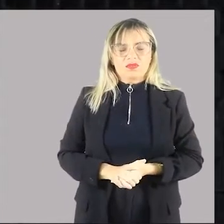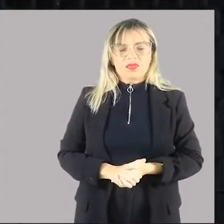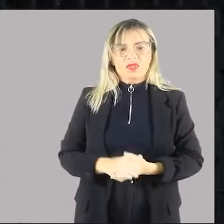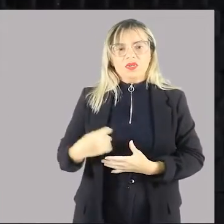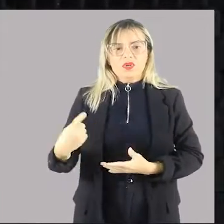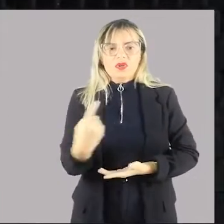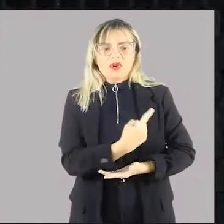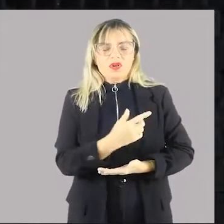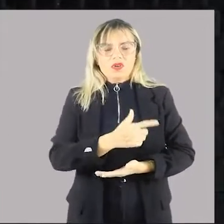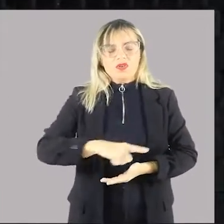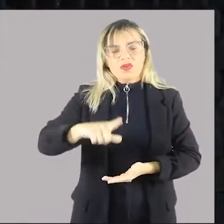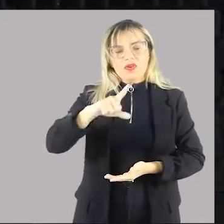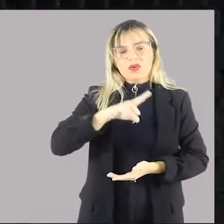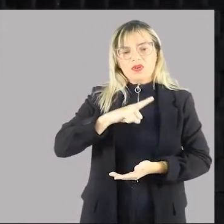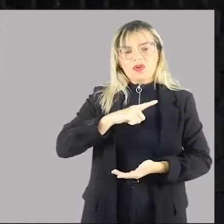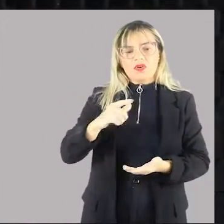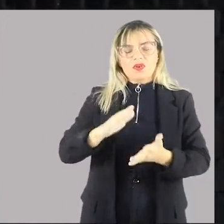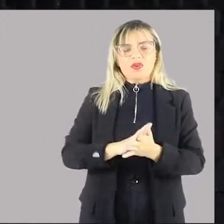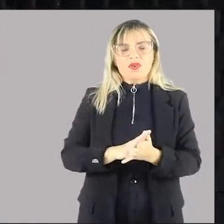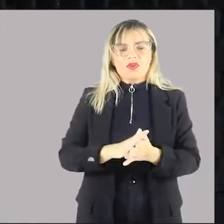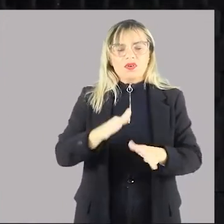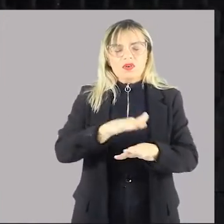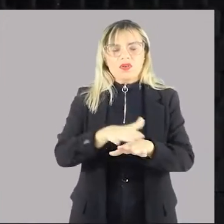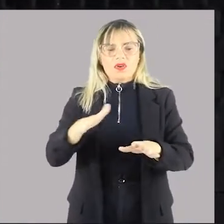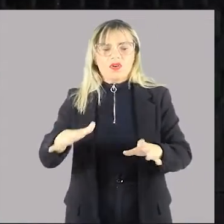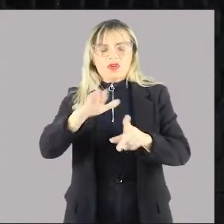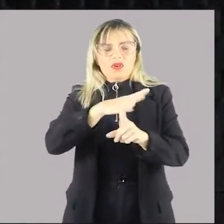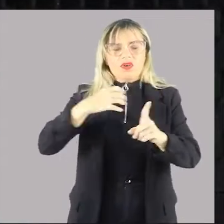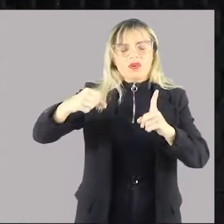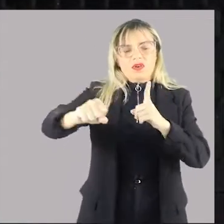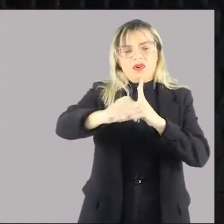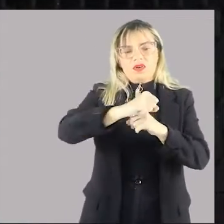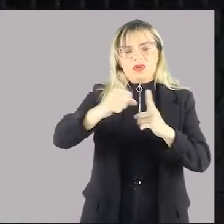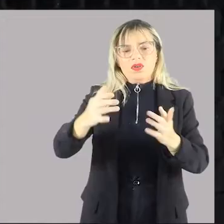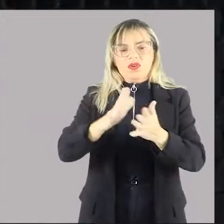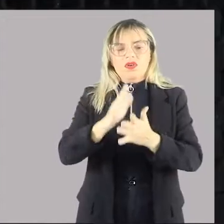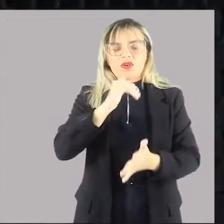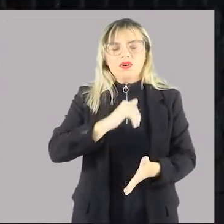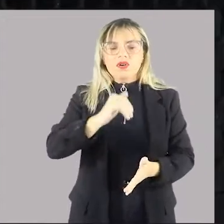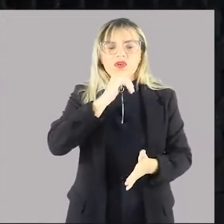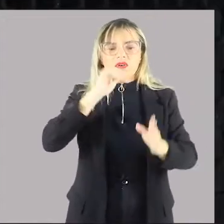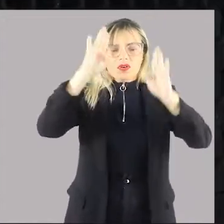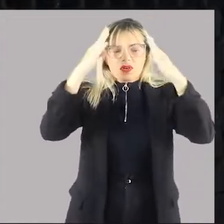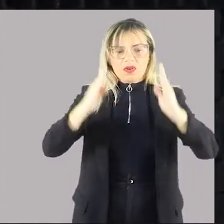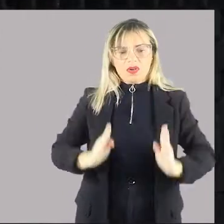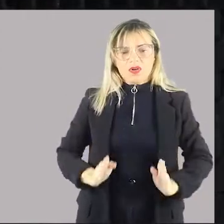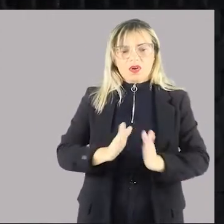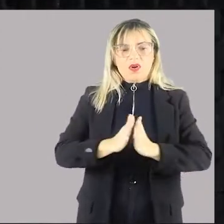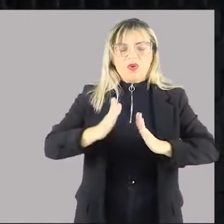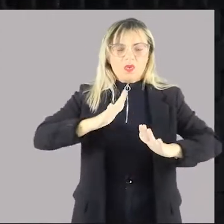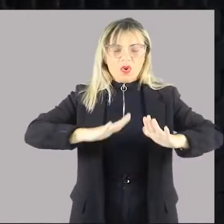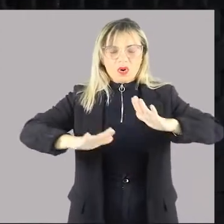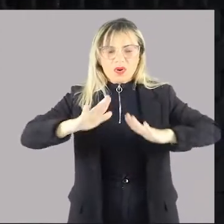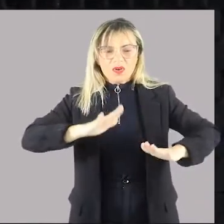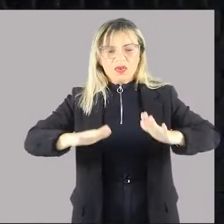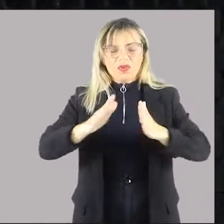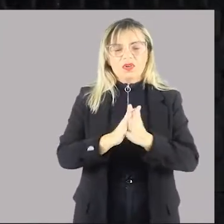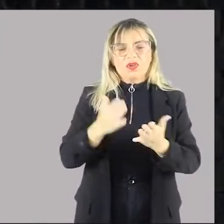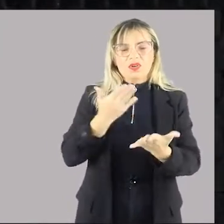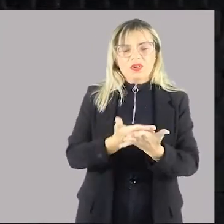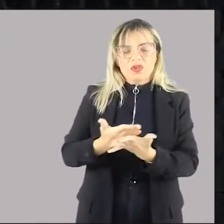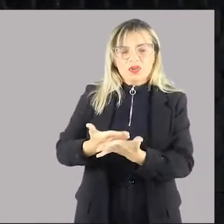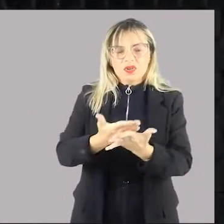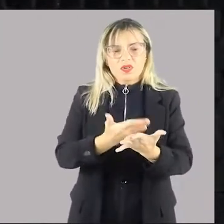Nós temos a exclusão social, por exemplo, se nós analisarmos com bastante cuidado, nós